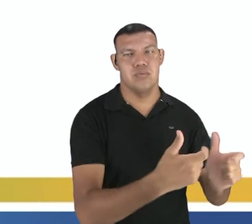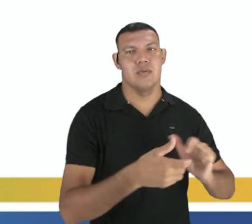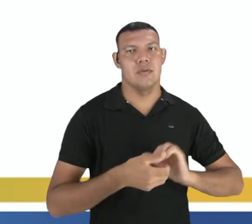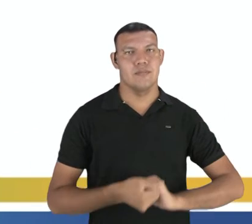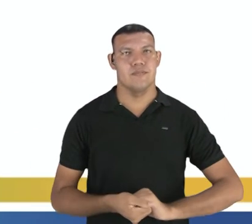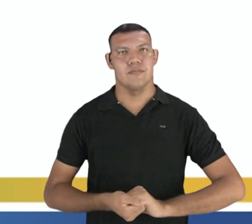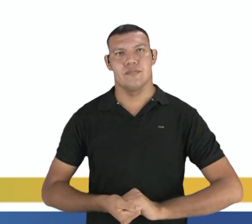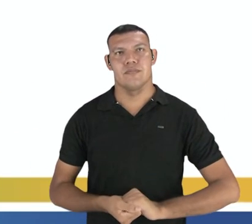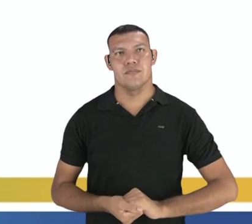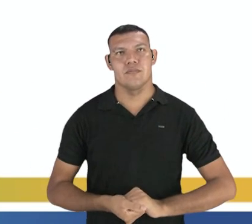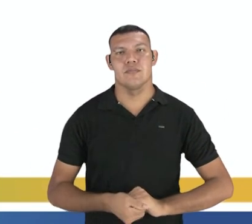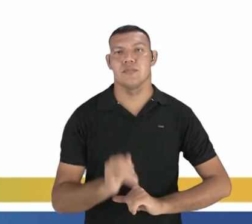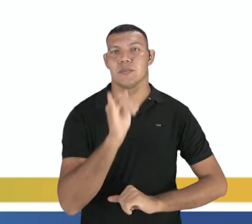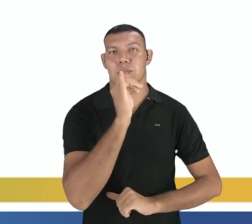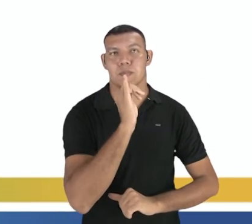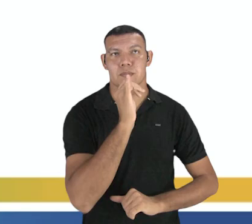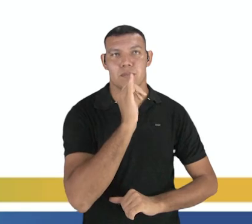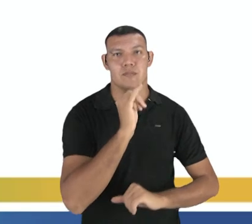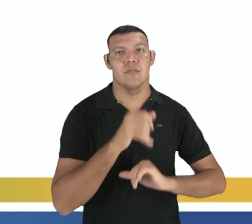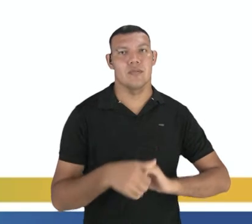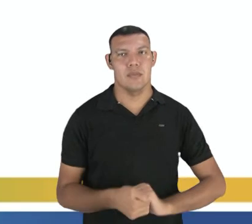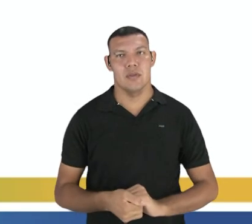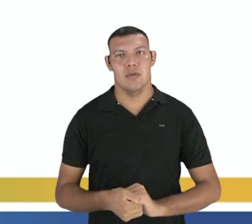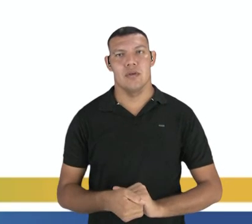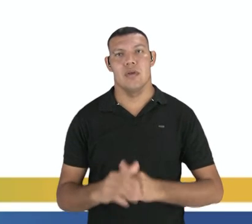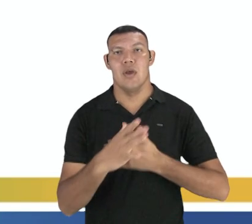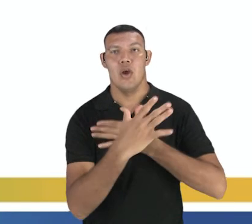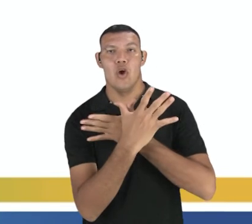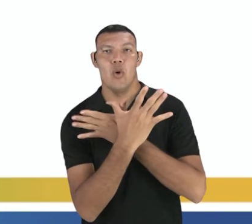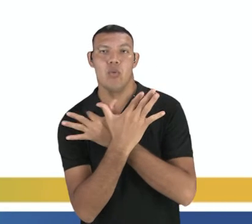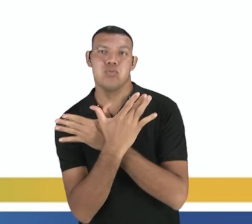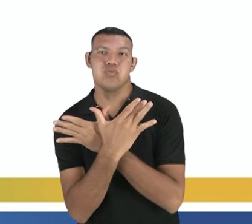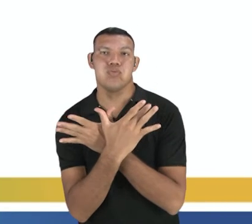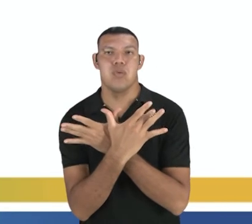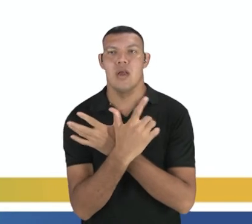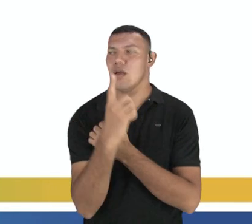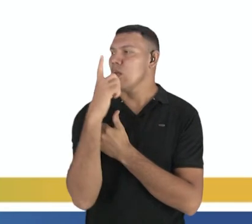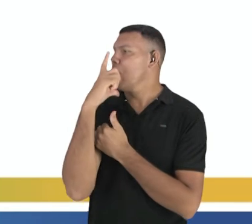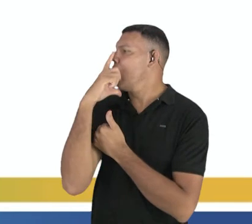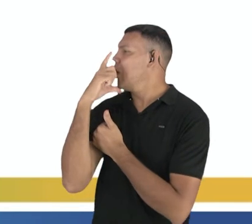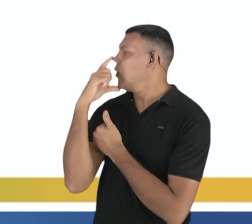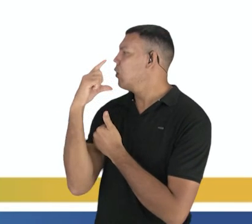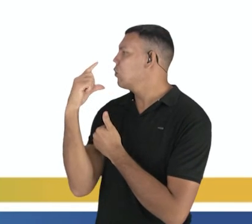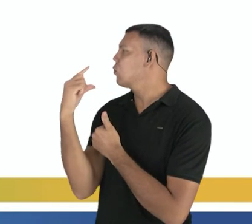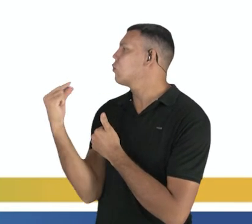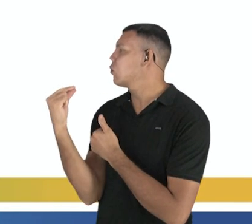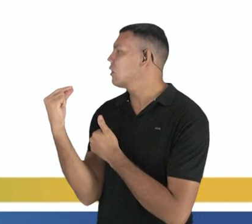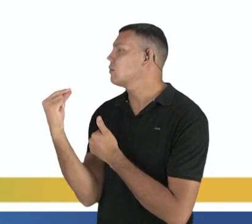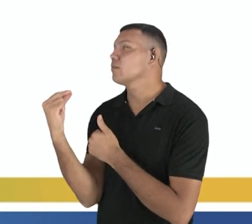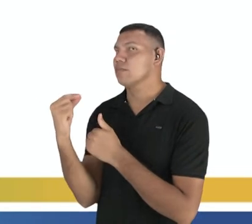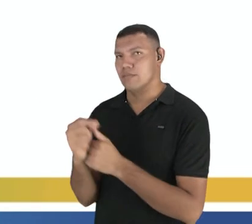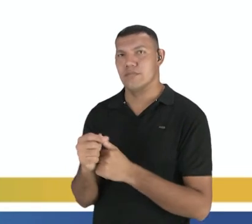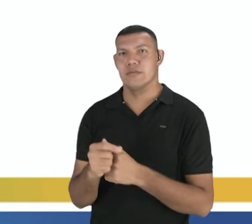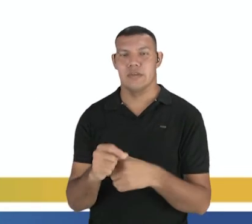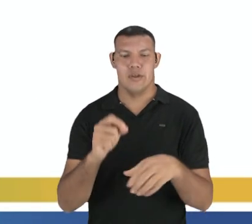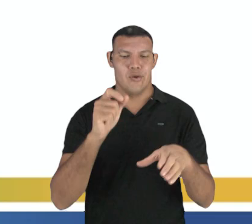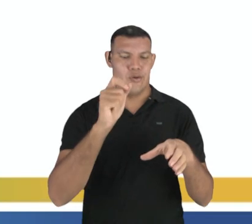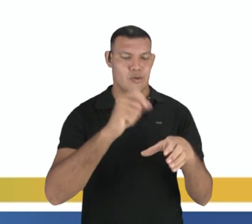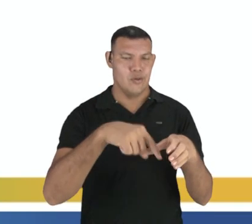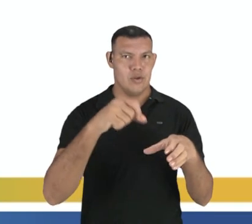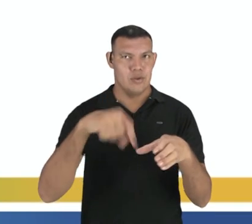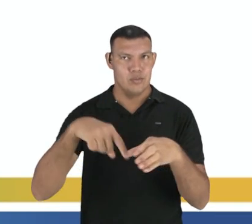que a ilha oferecia. Por exemplo, existiam aves com bico mais grosseiros e maiores para quebrar